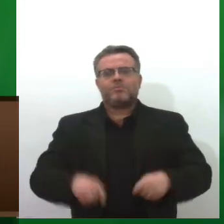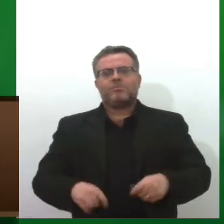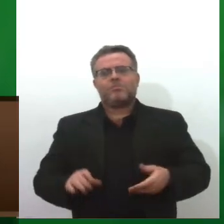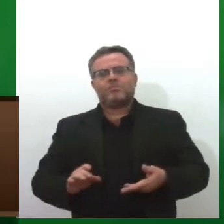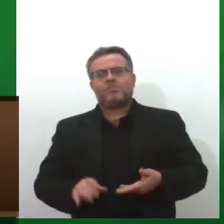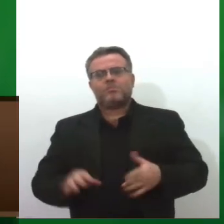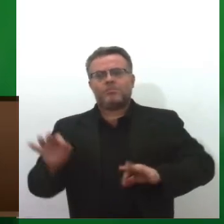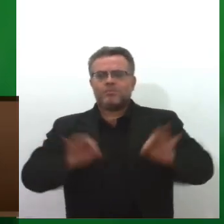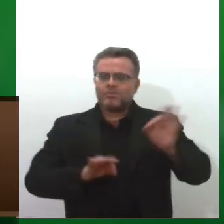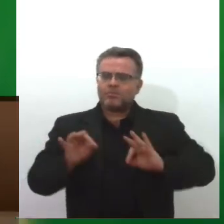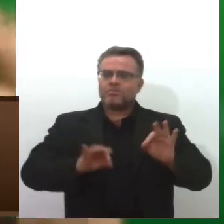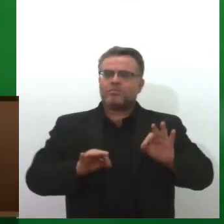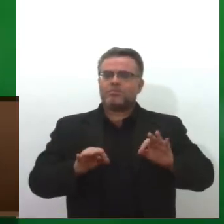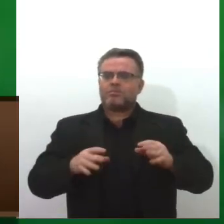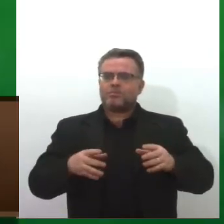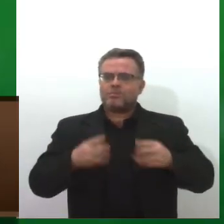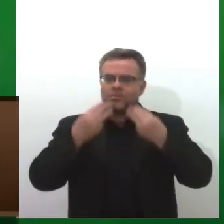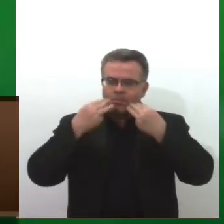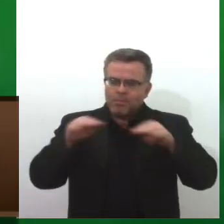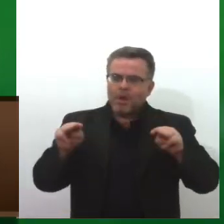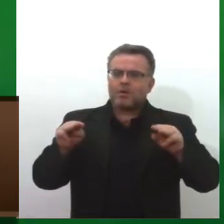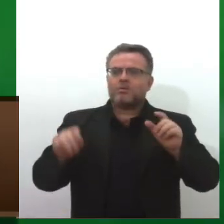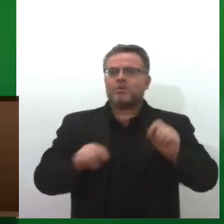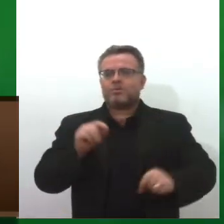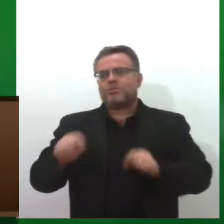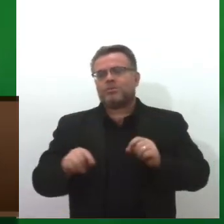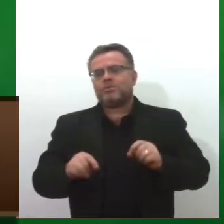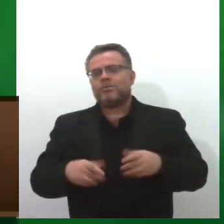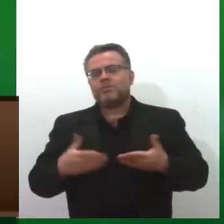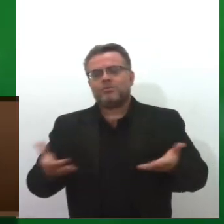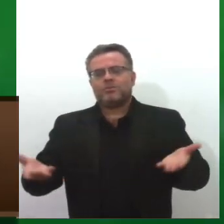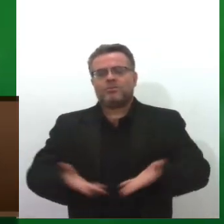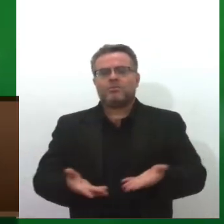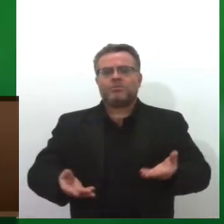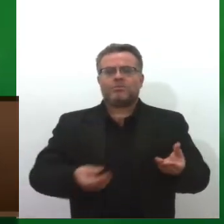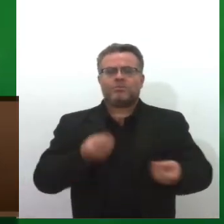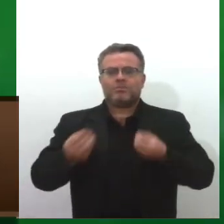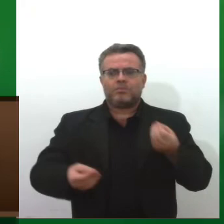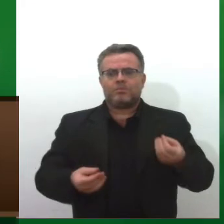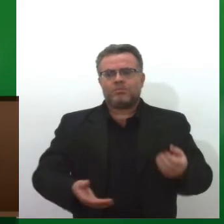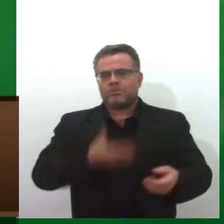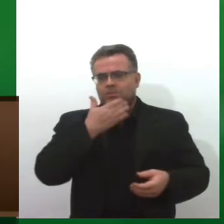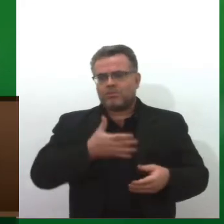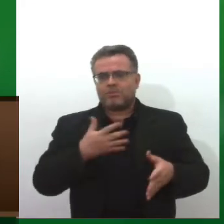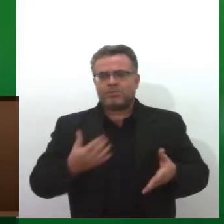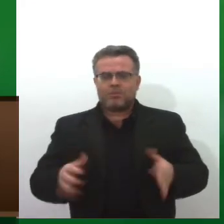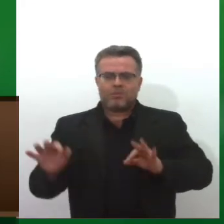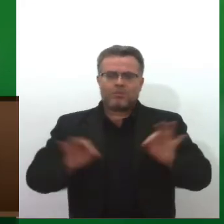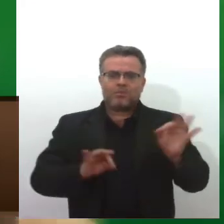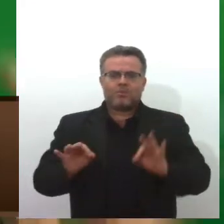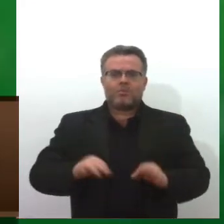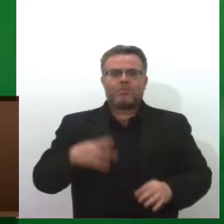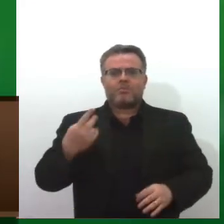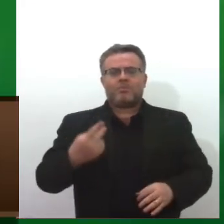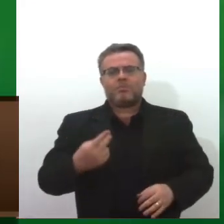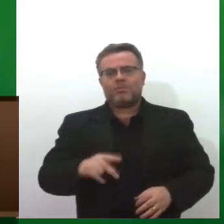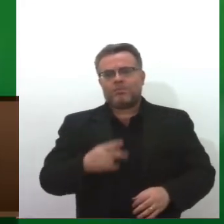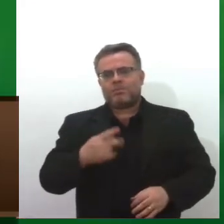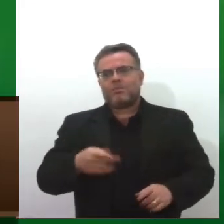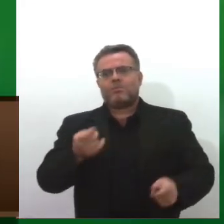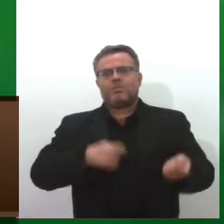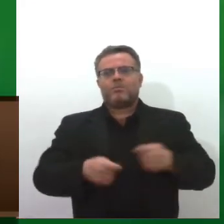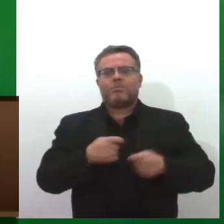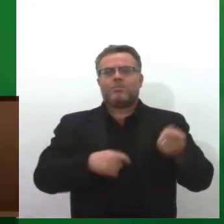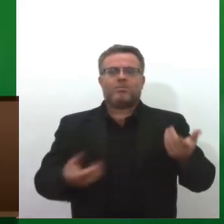a limpeza, e que de fato tivemos um melhor período natalino para o comércio. Então são eventos como esse,